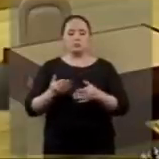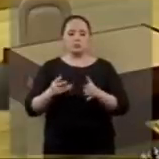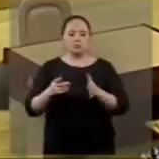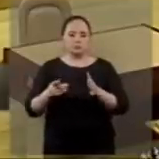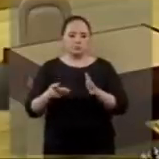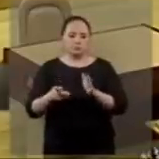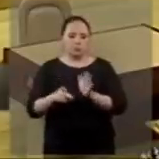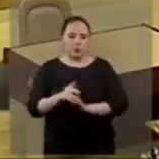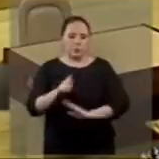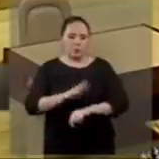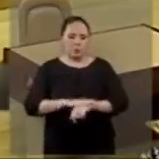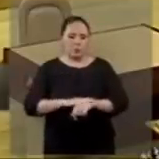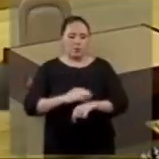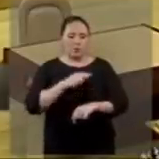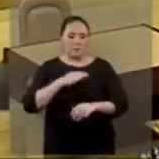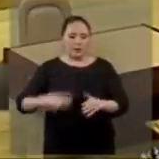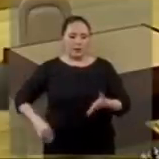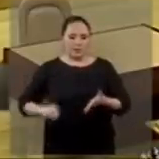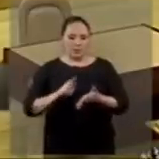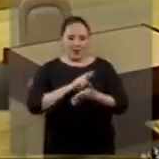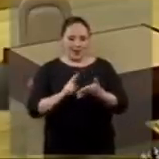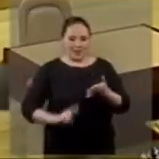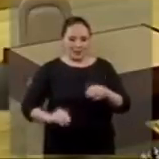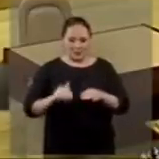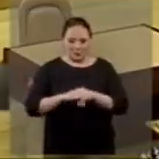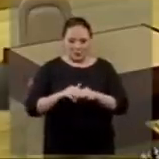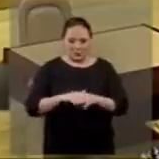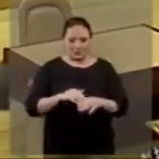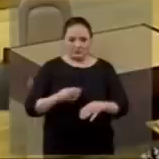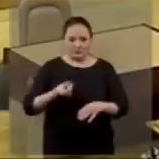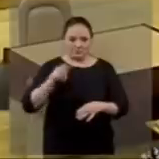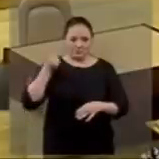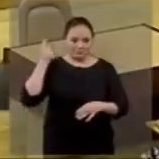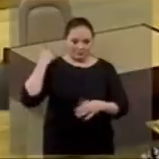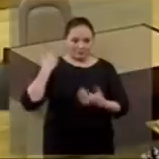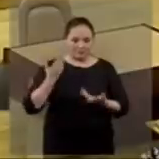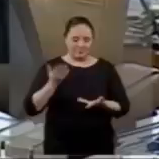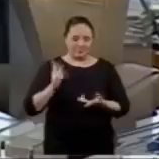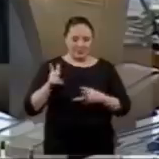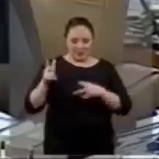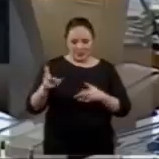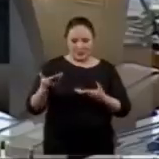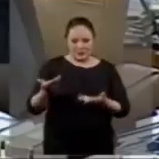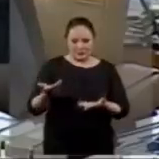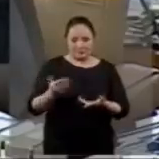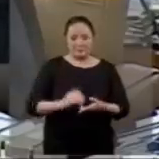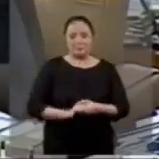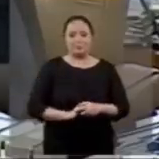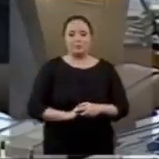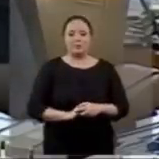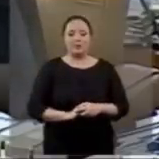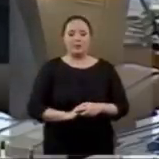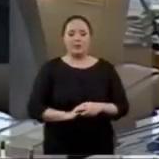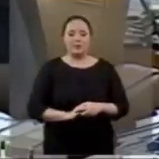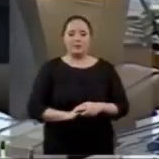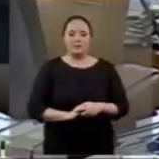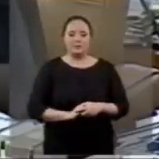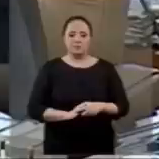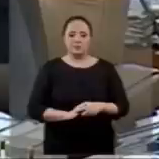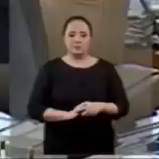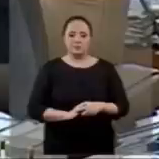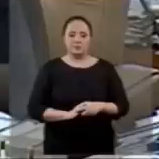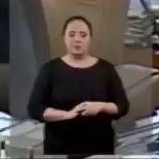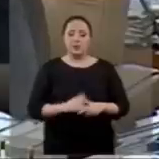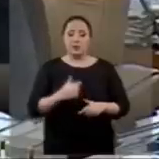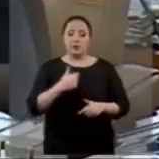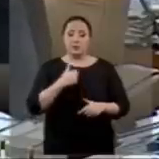relator emitiu o voto. Também eu. Como Vossa Excelência acaba de fazer. E nesta linha,